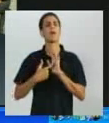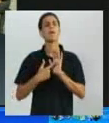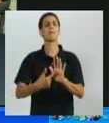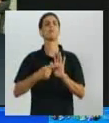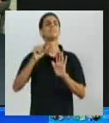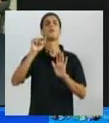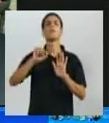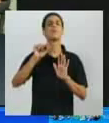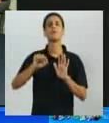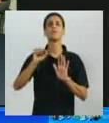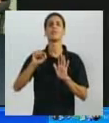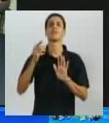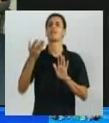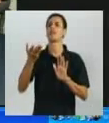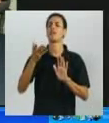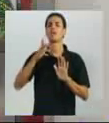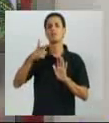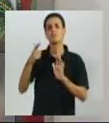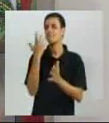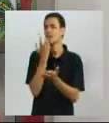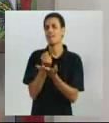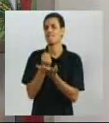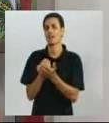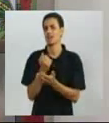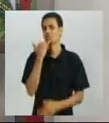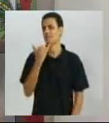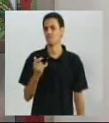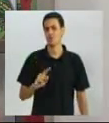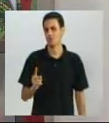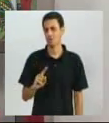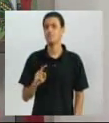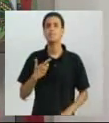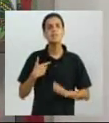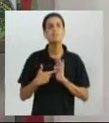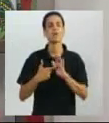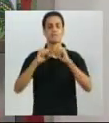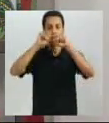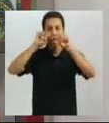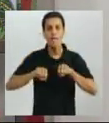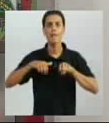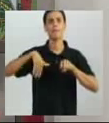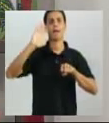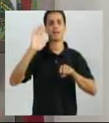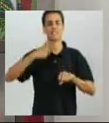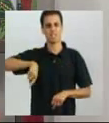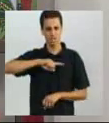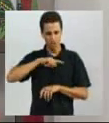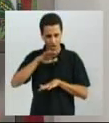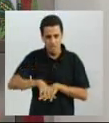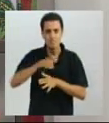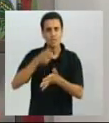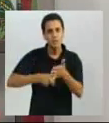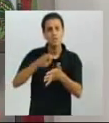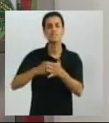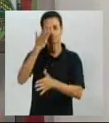aparecesse aquilo que não está, vereador Jefferson Flores, nas gravações de telefone. E nós, pela prática, nós sabemos, pela militância, nós sabemos que aquilo que não está nas